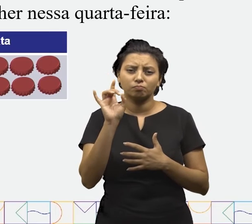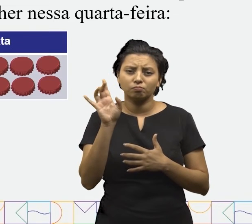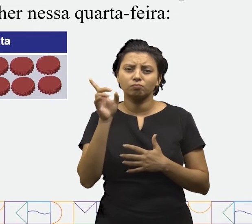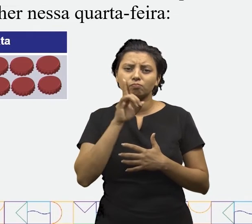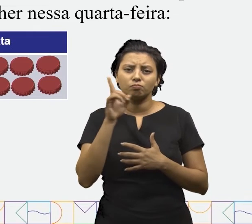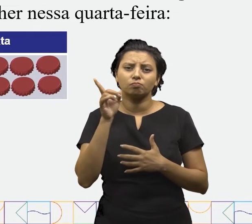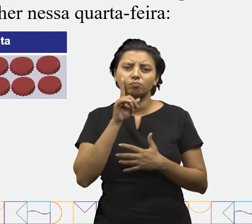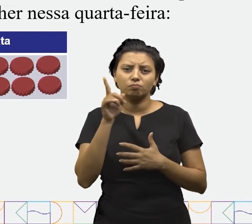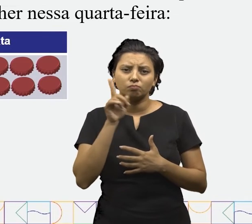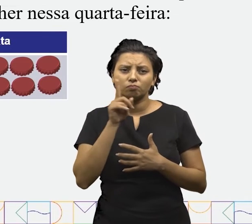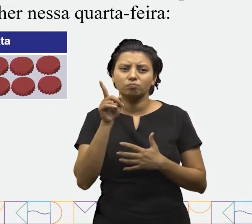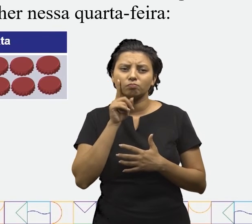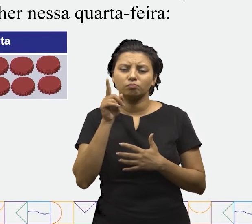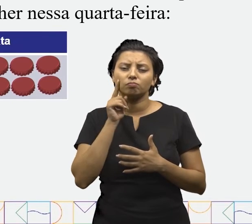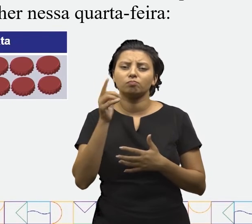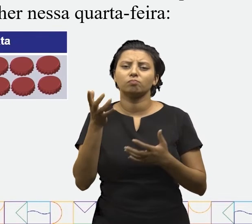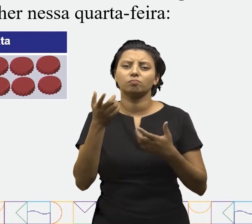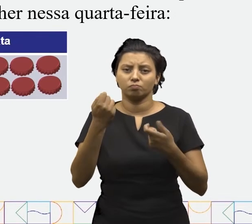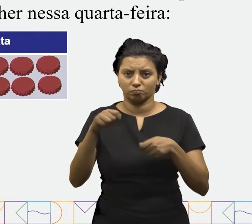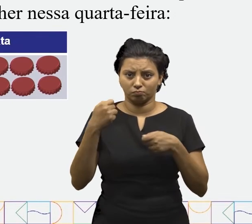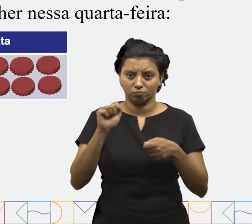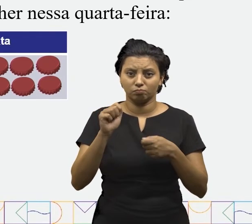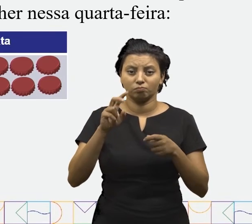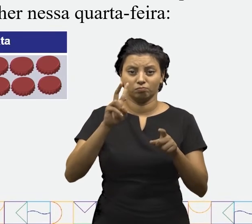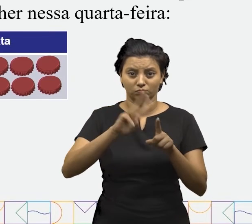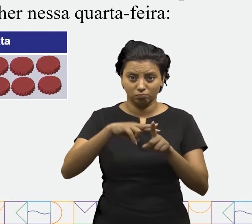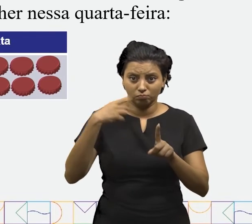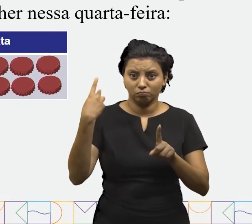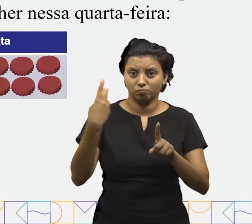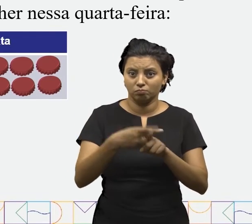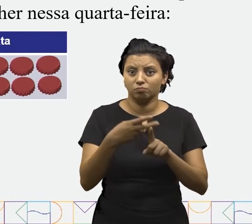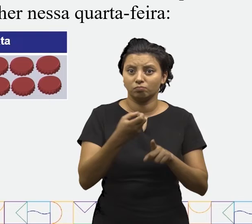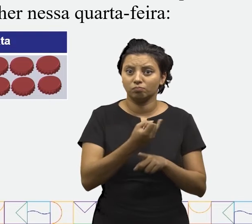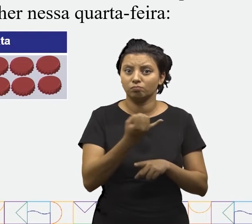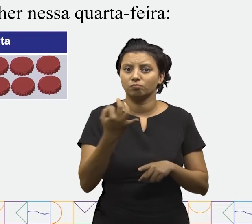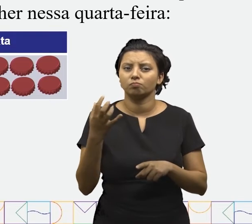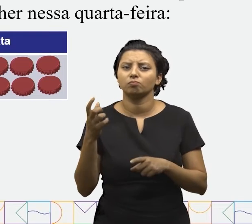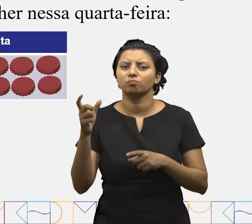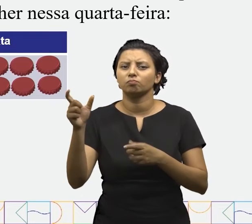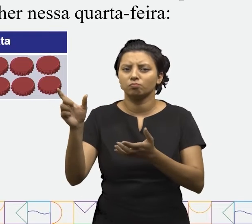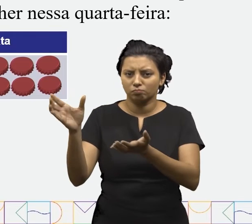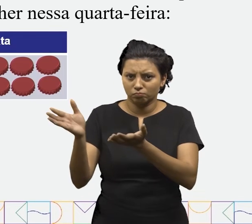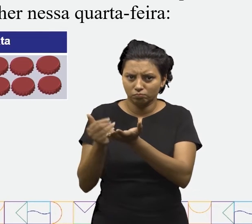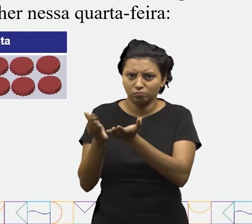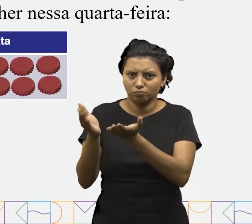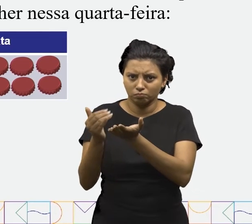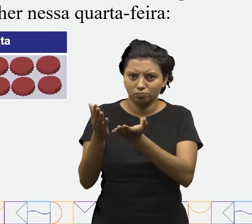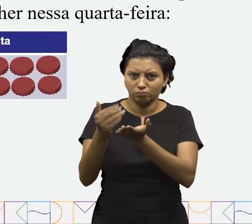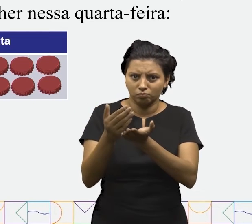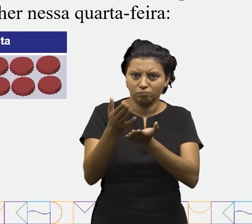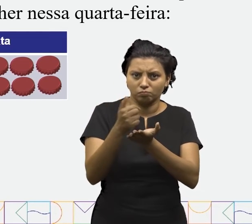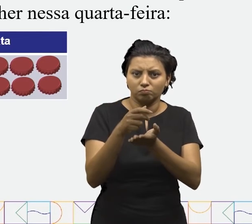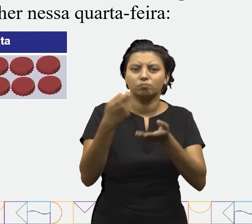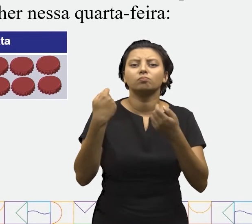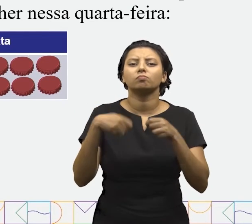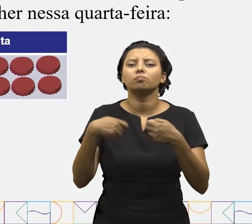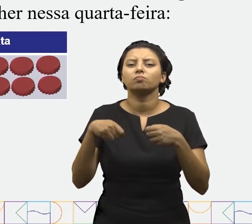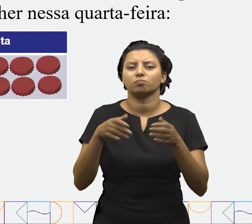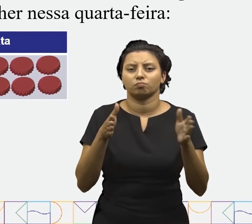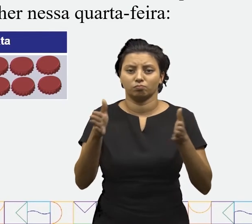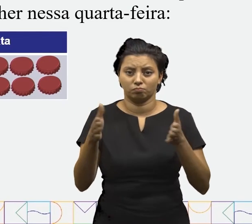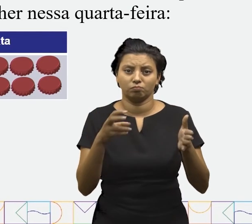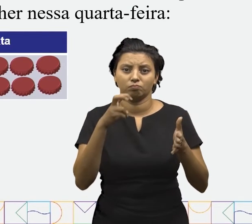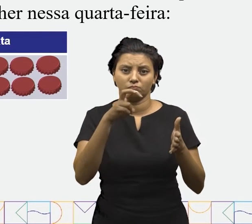cada dia que passasse, ela teria que duplicar a quantidade de tampas que deveria recolher. Ela tem